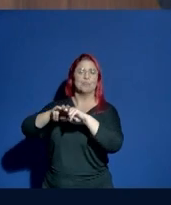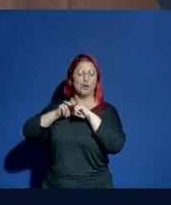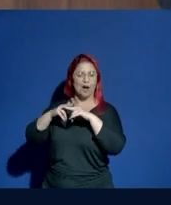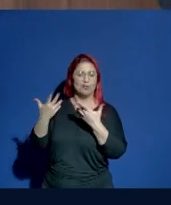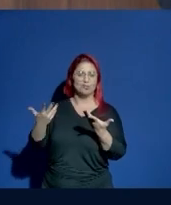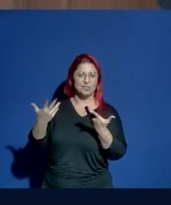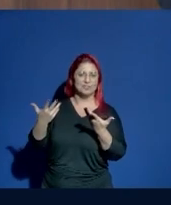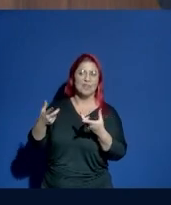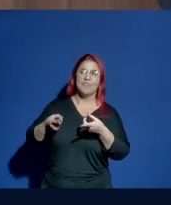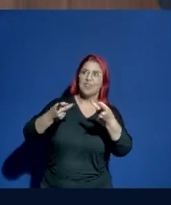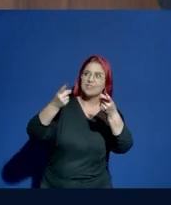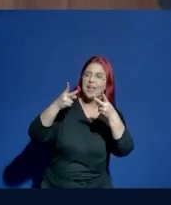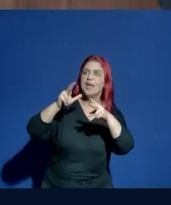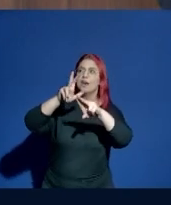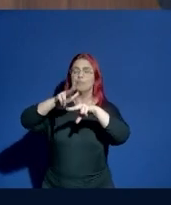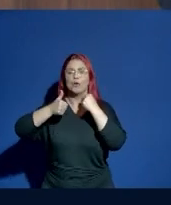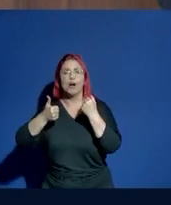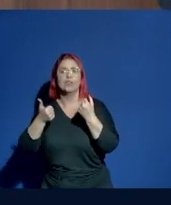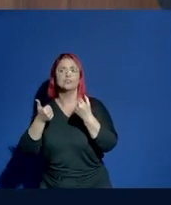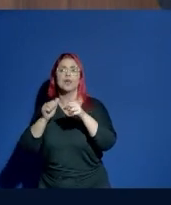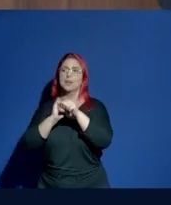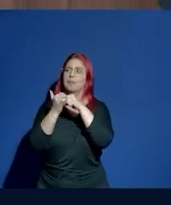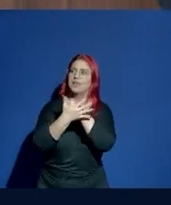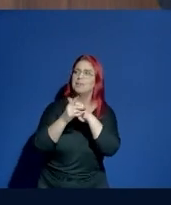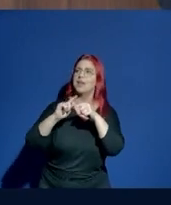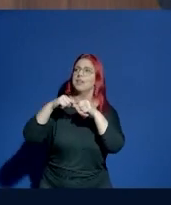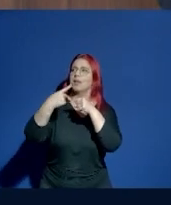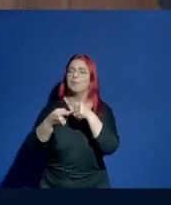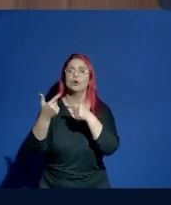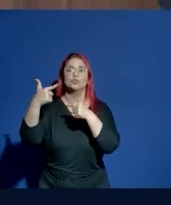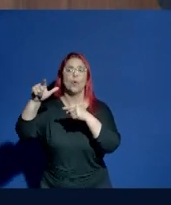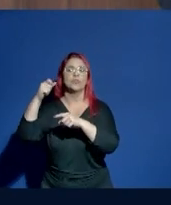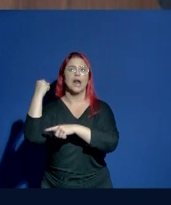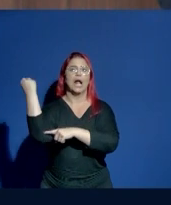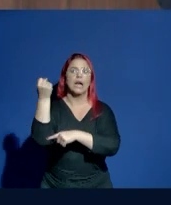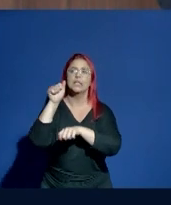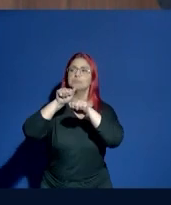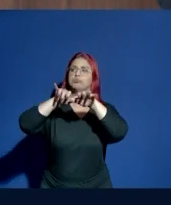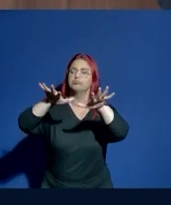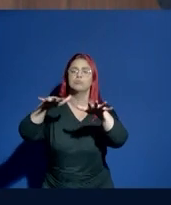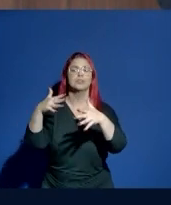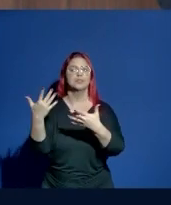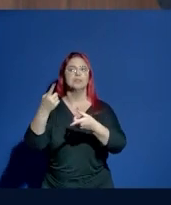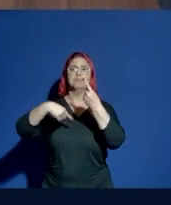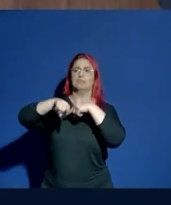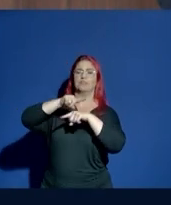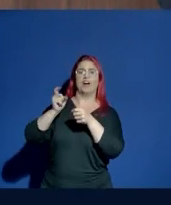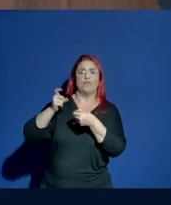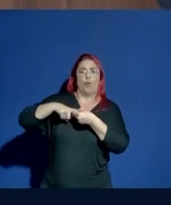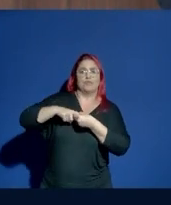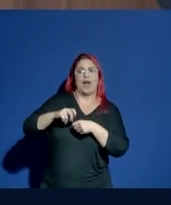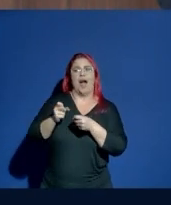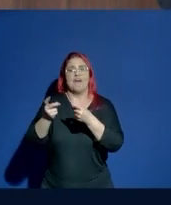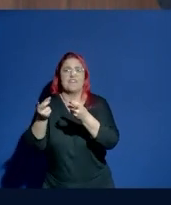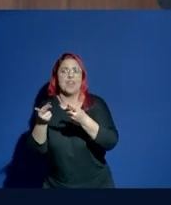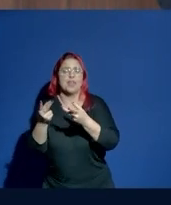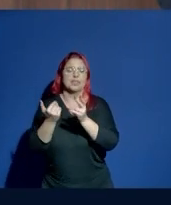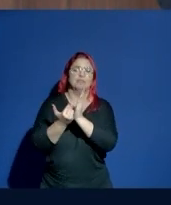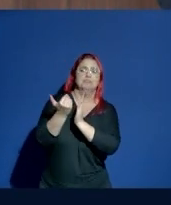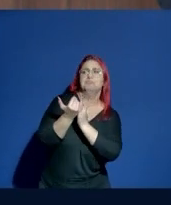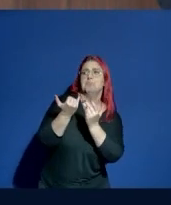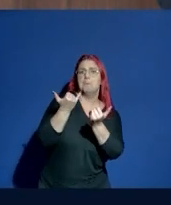forte e uma volta, né, ao consumo, que representasse isso daí numa qualidade de resultados